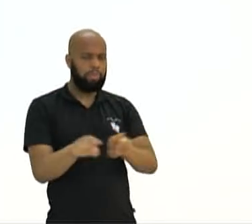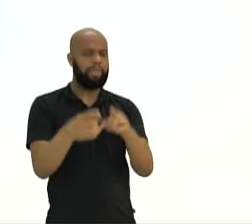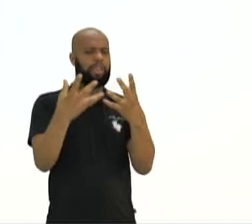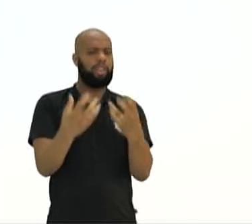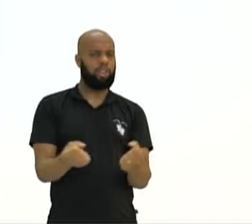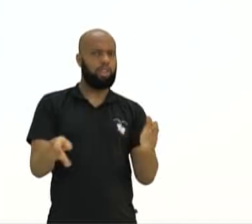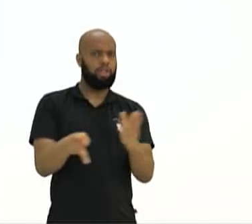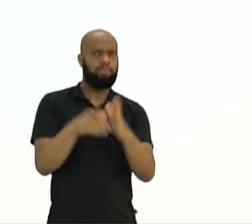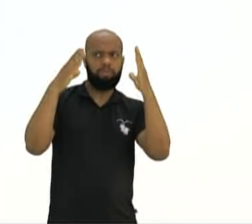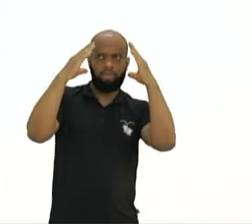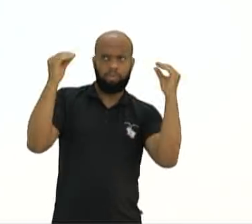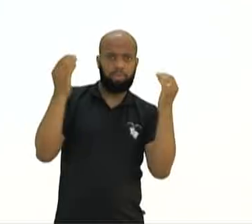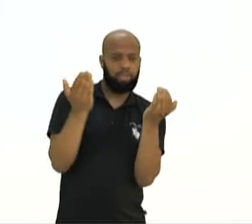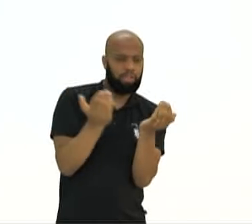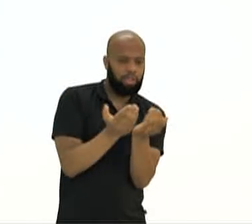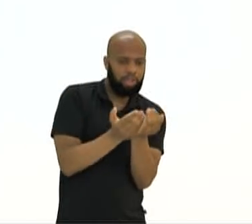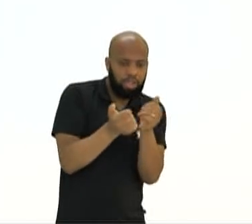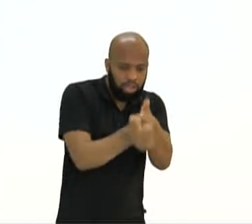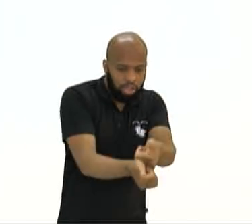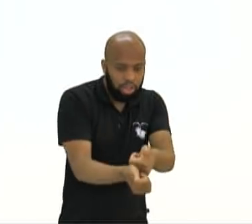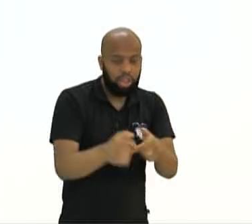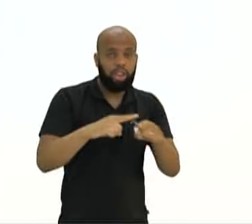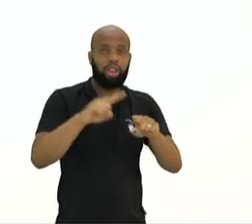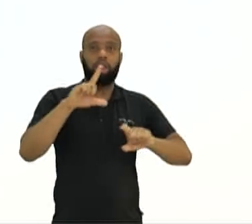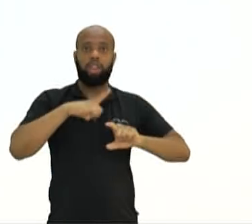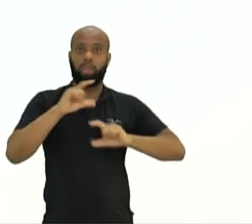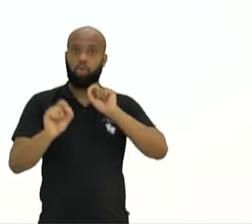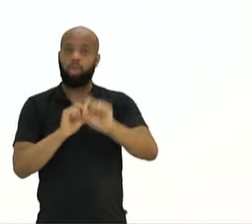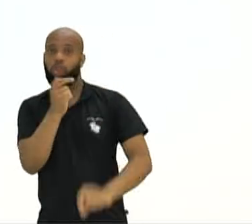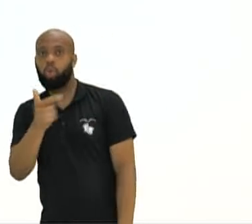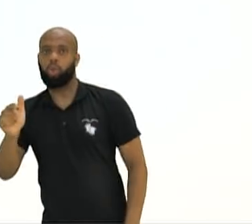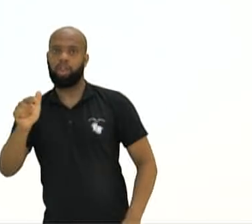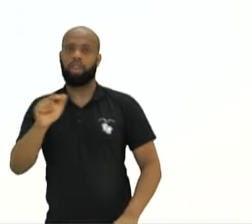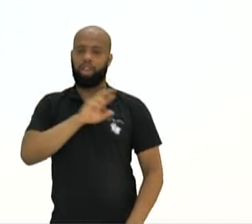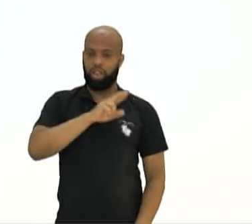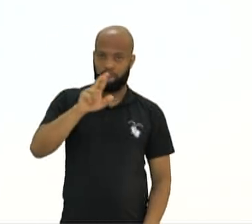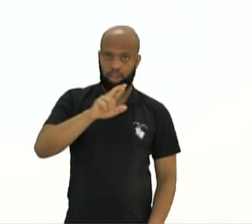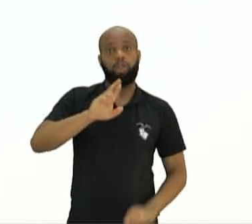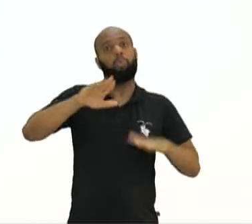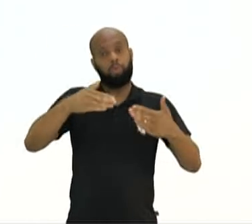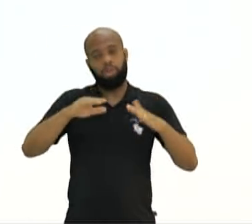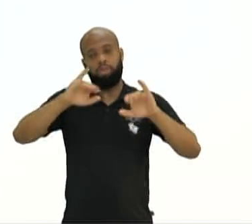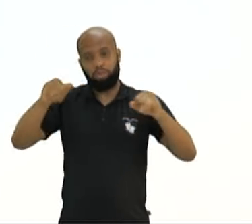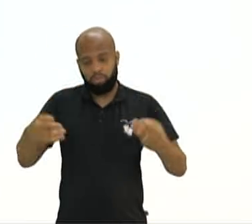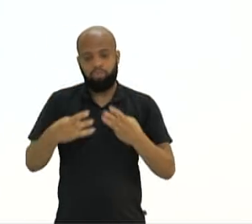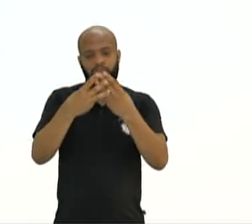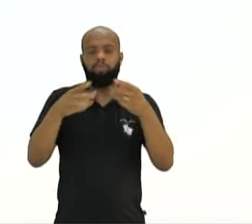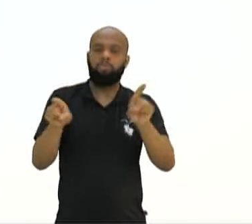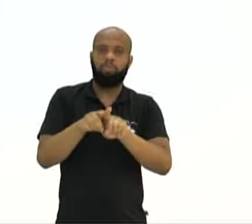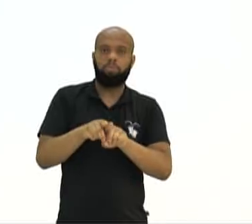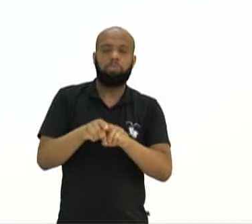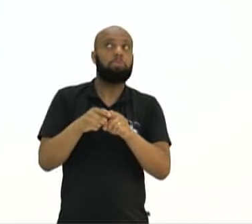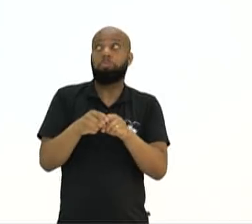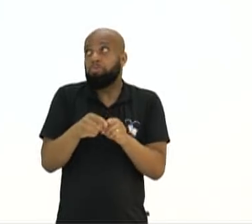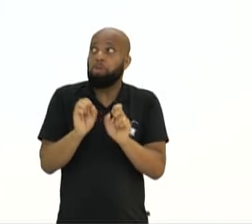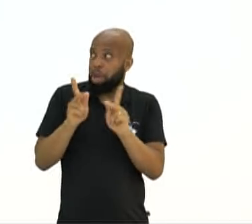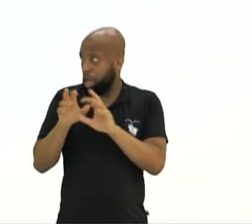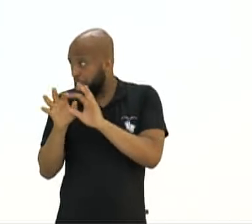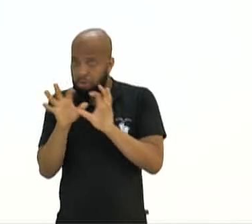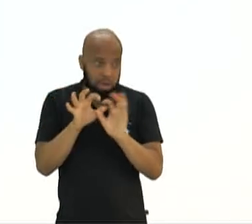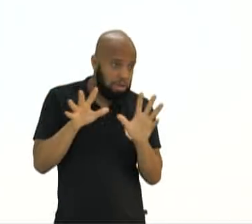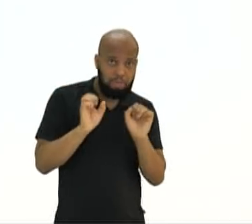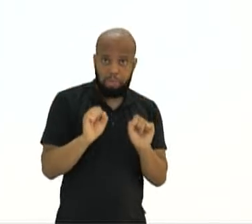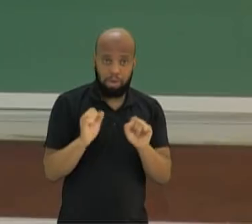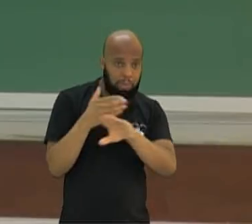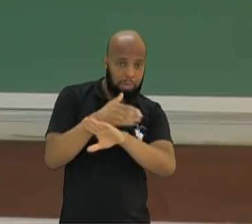com os holandeses protestantes. Só que daí, nesse contexto, como diz o outro, outras religiões também ganham. E os judeus também, como diz o outro, ganhou nessa história também, puderam praticar sua religião no